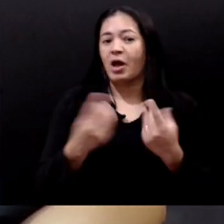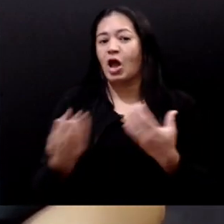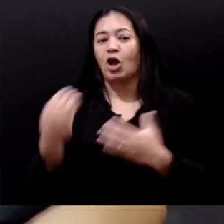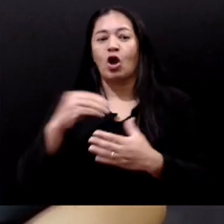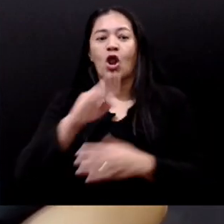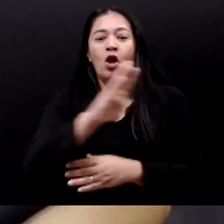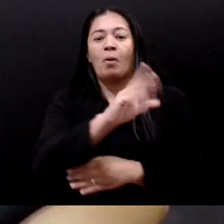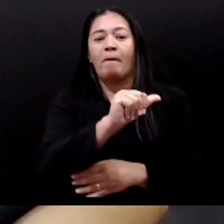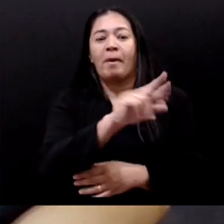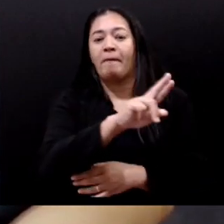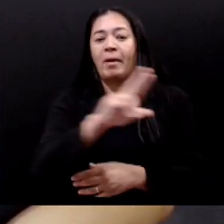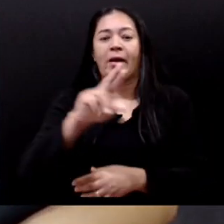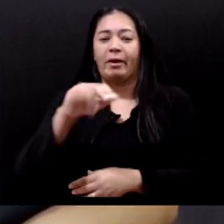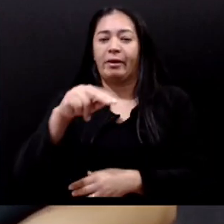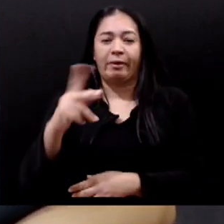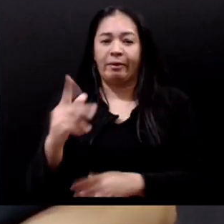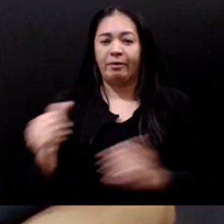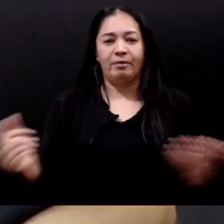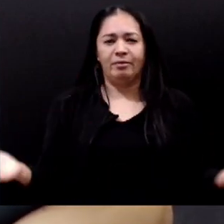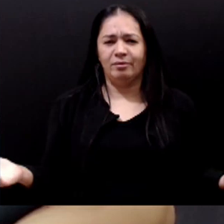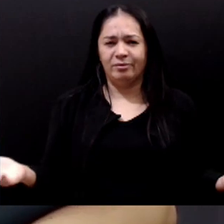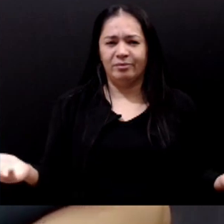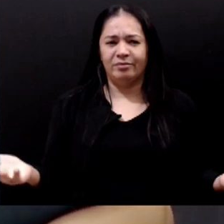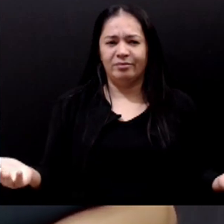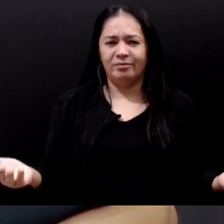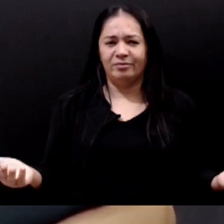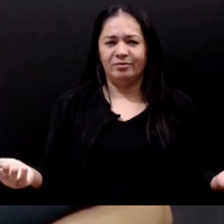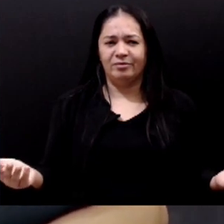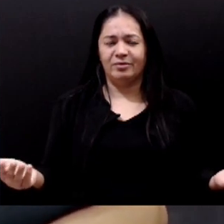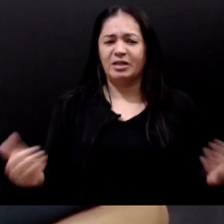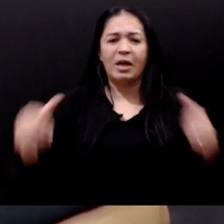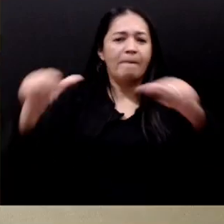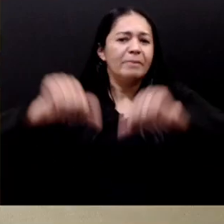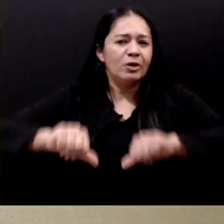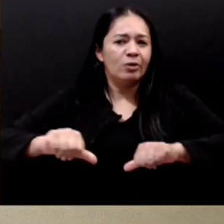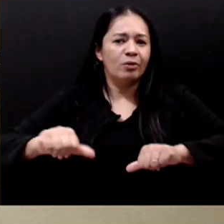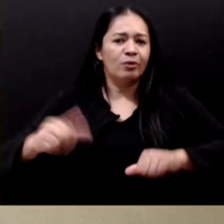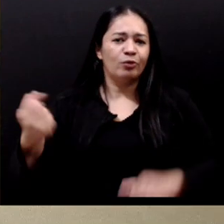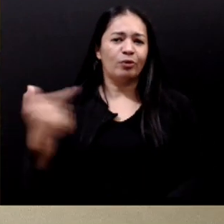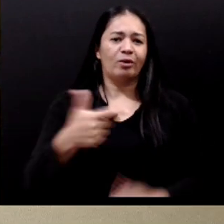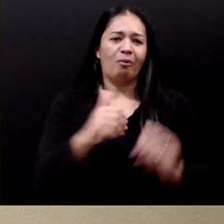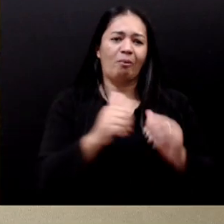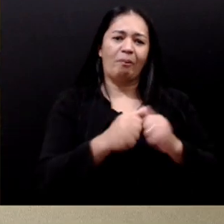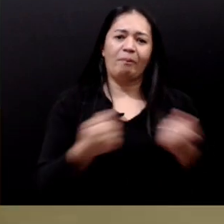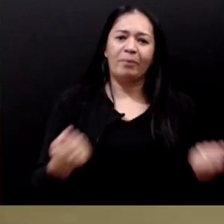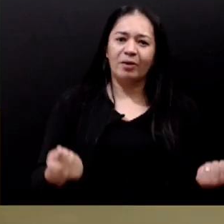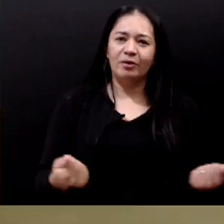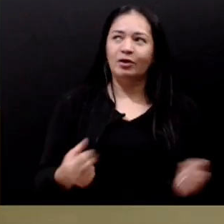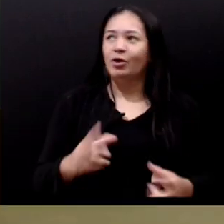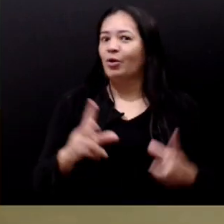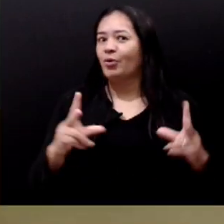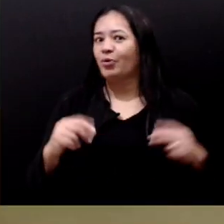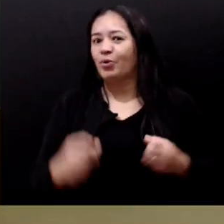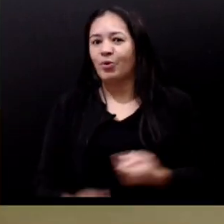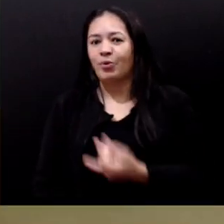alguma coisa que vai ser mais deletéria ainda? Nossa, gente, quanta informação em um programa só, né? A gente está aqui com